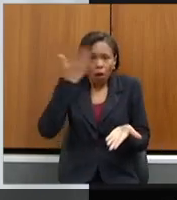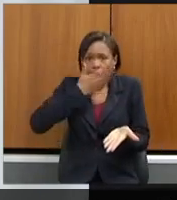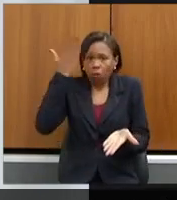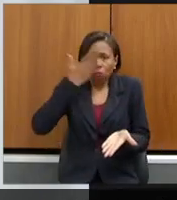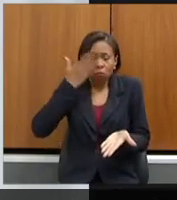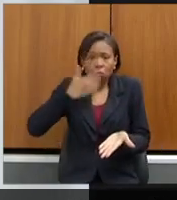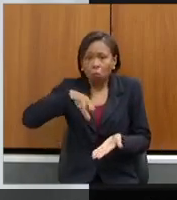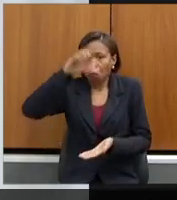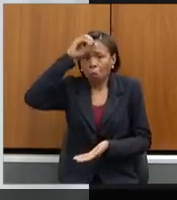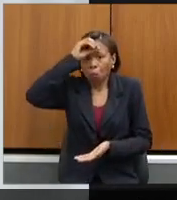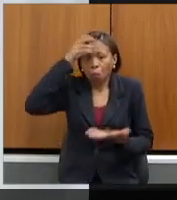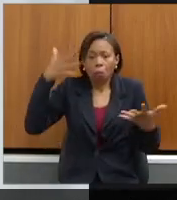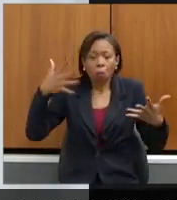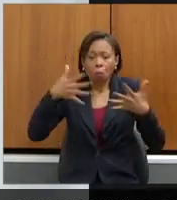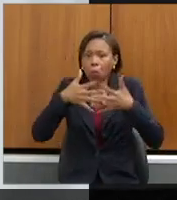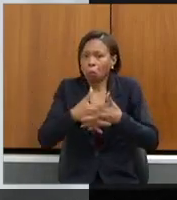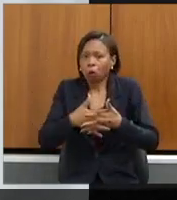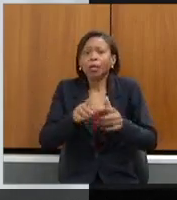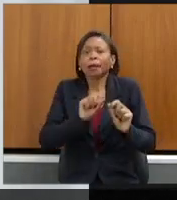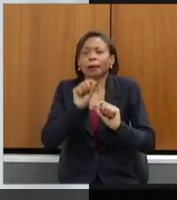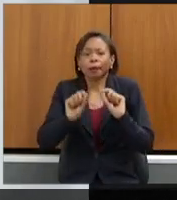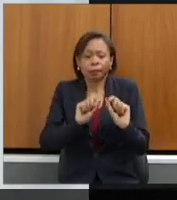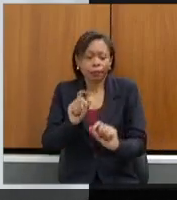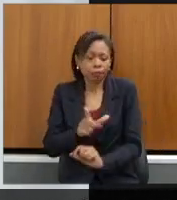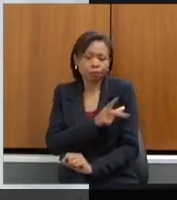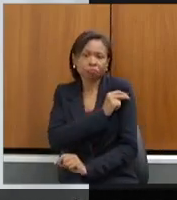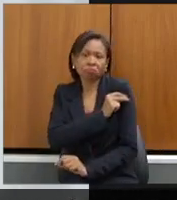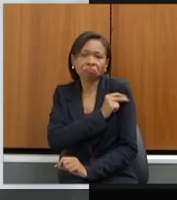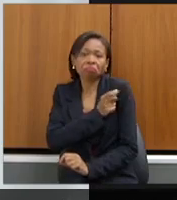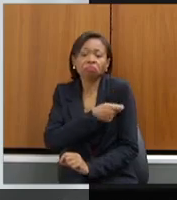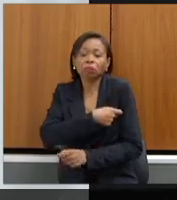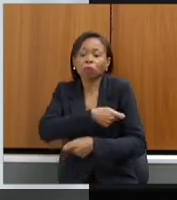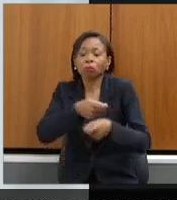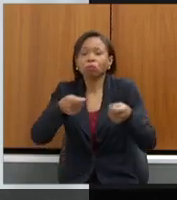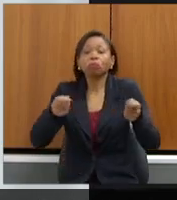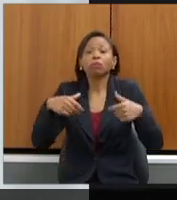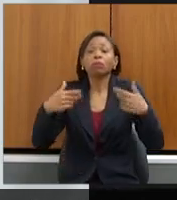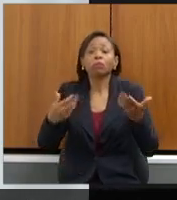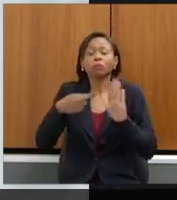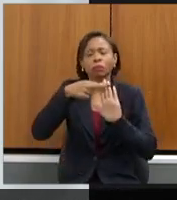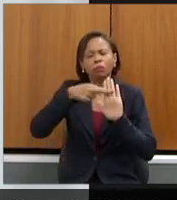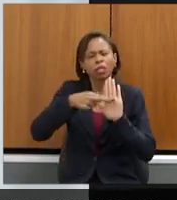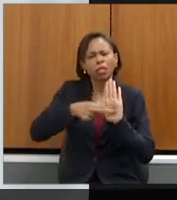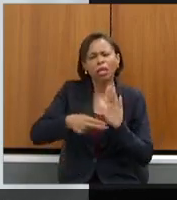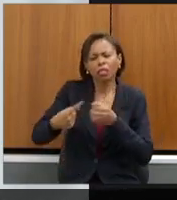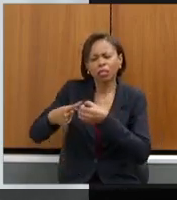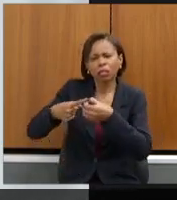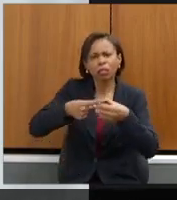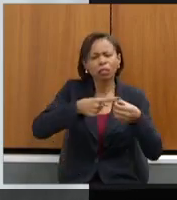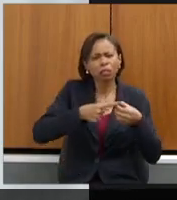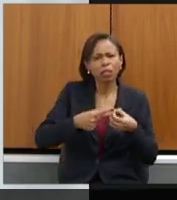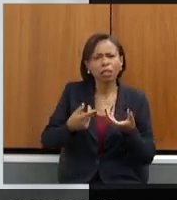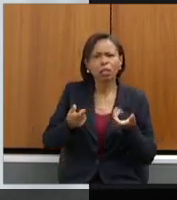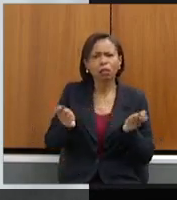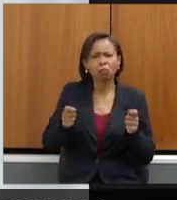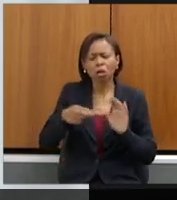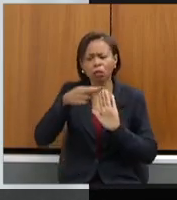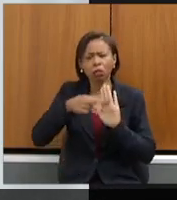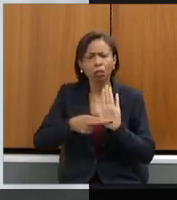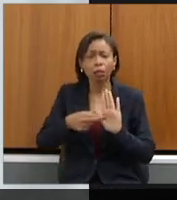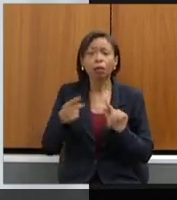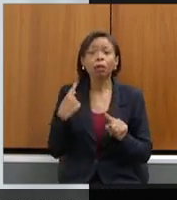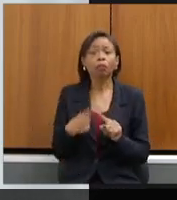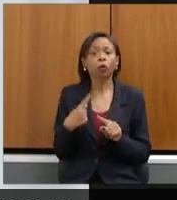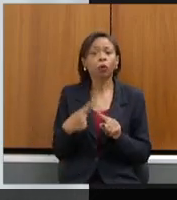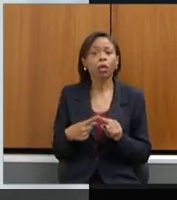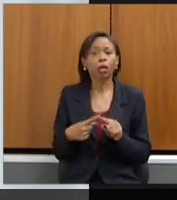hoje Nós não sabemos direito quem tá sendo vacinado folga ele pede distribuição nos municípios em que os municípios devem adotar internamente e por que